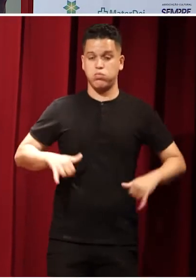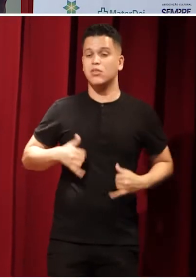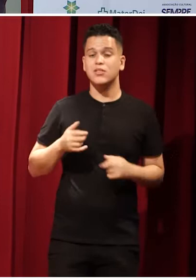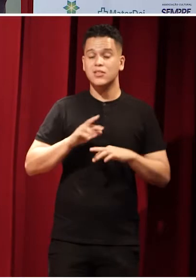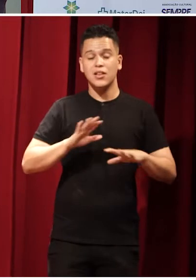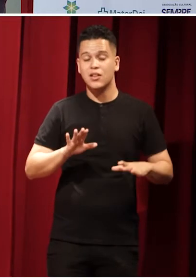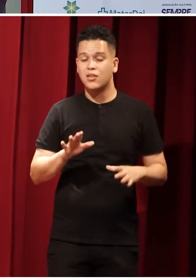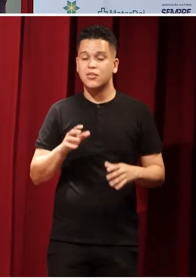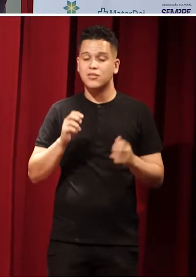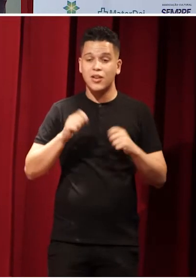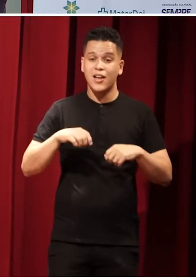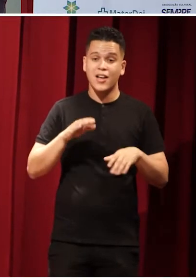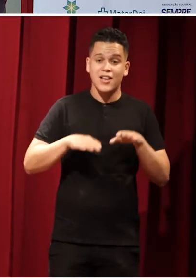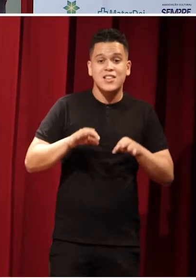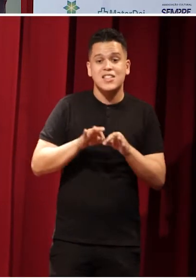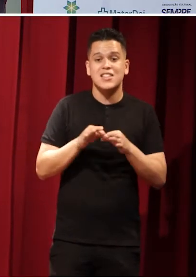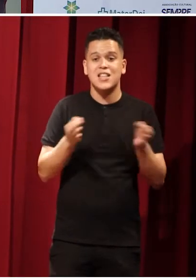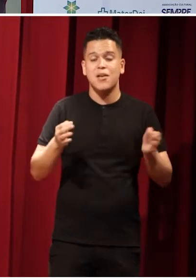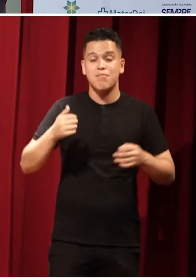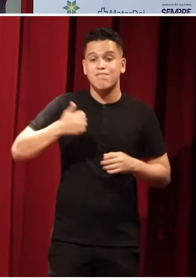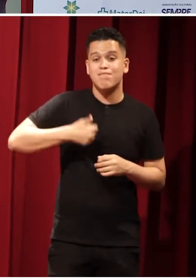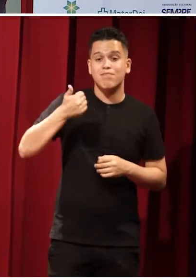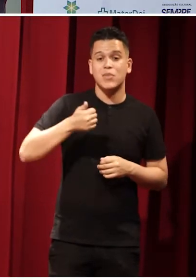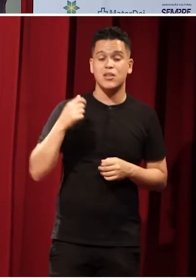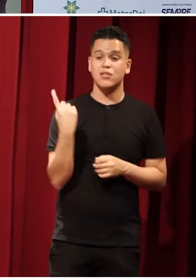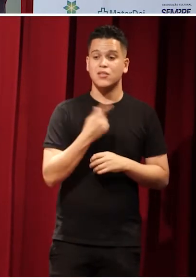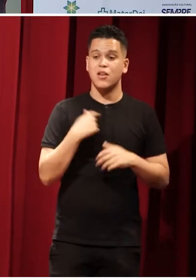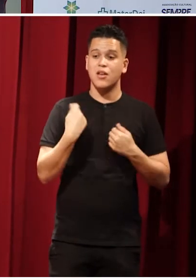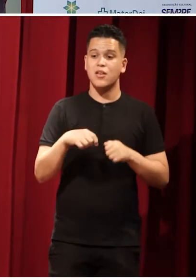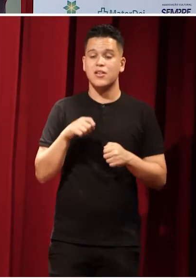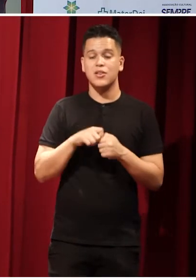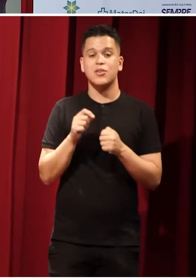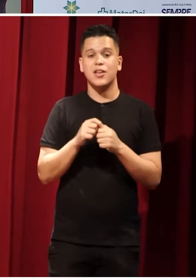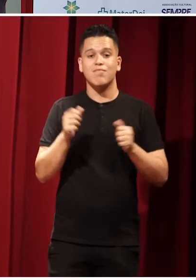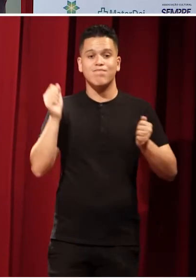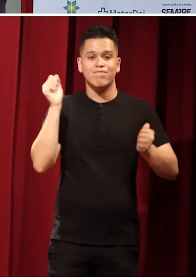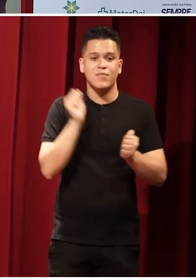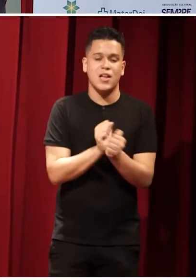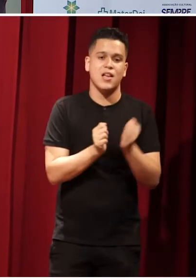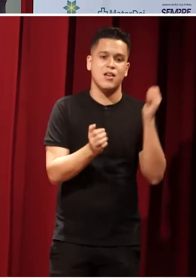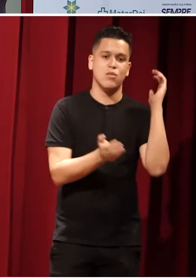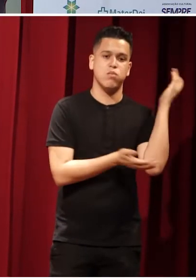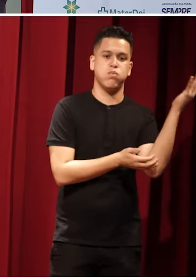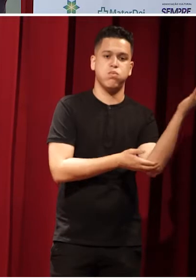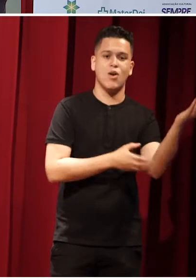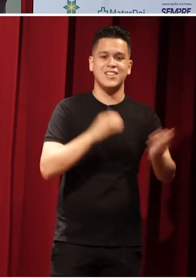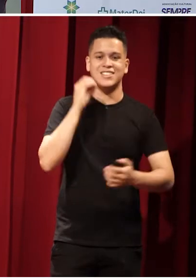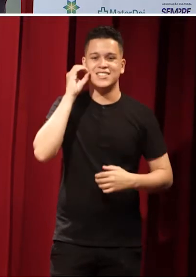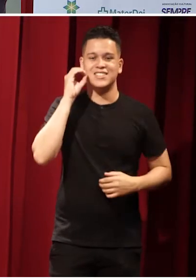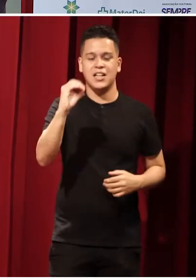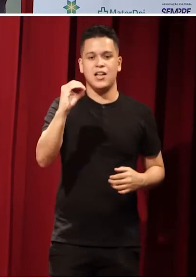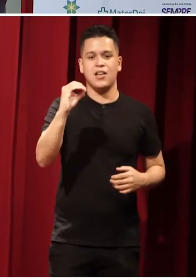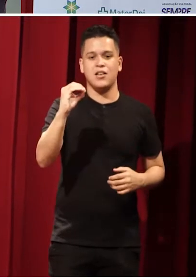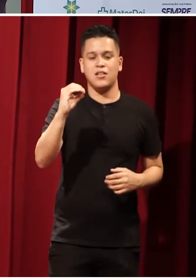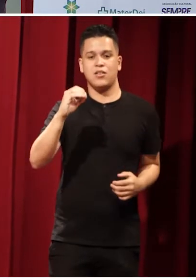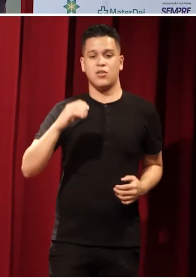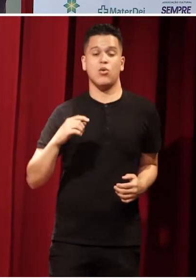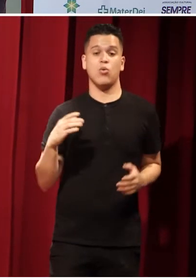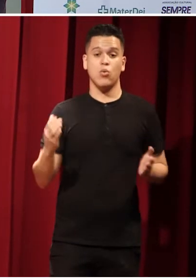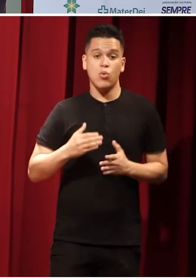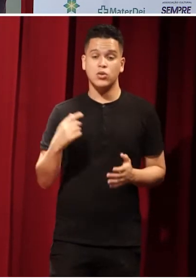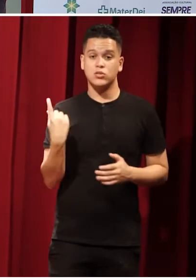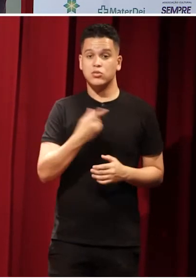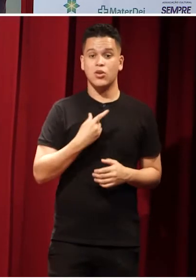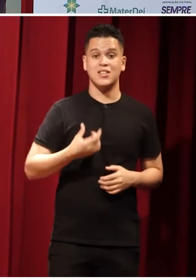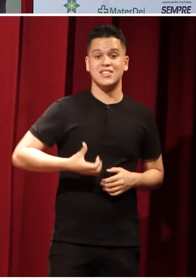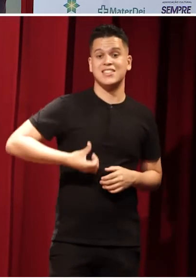nossas emissões, em primeiro lugar a gente precisa zerar o desmatamento, porque hoje nós somos o 6º emissor